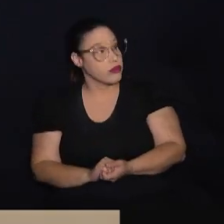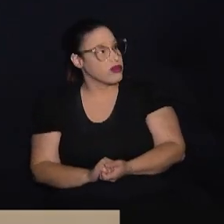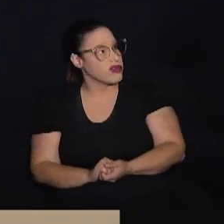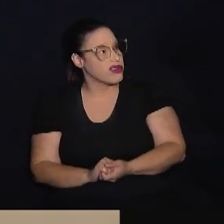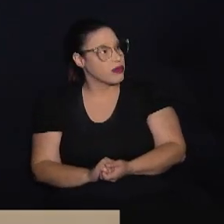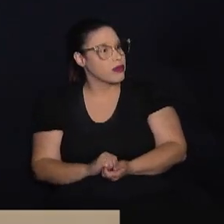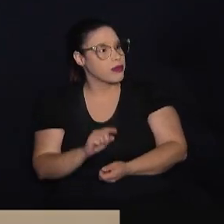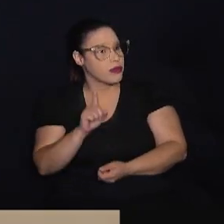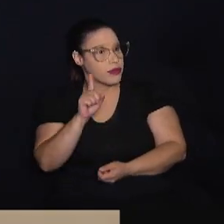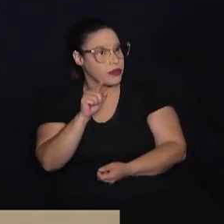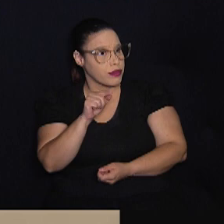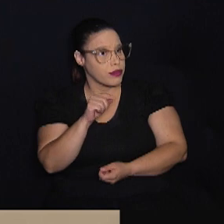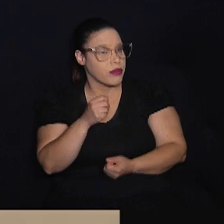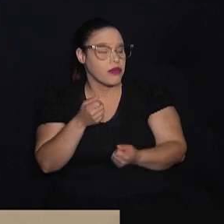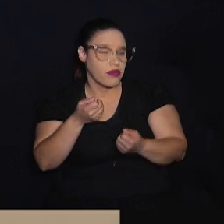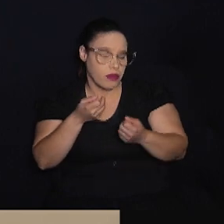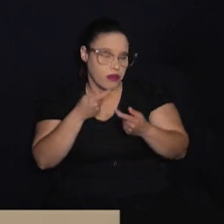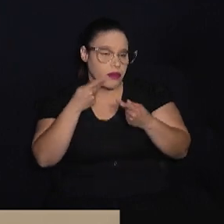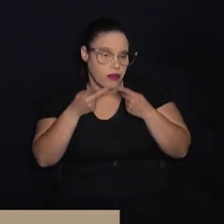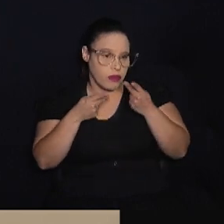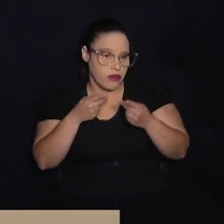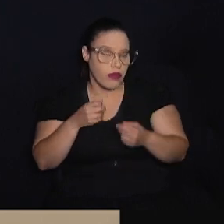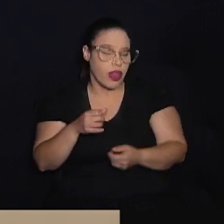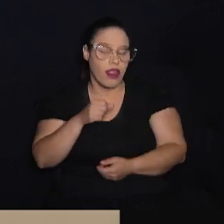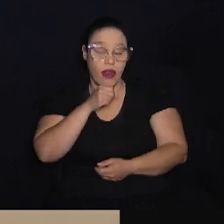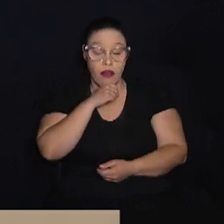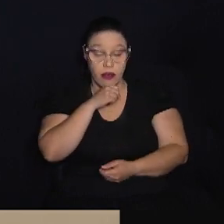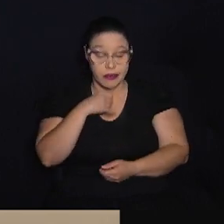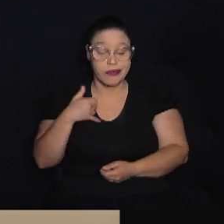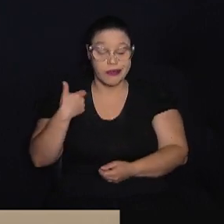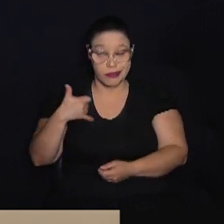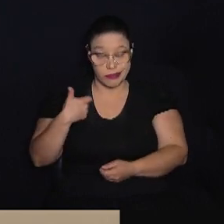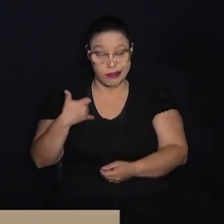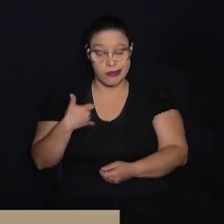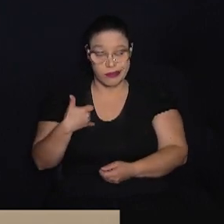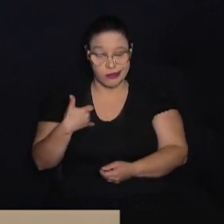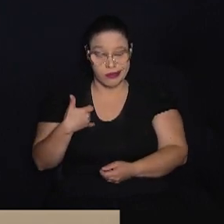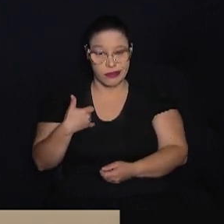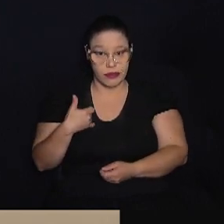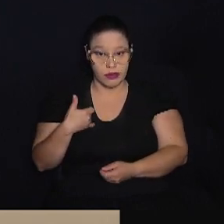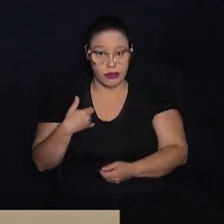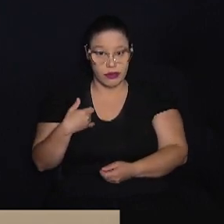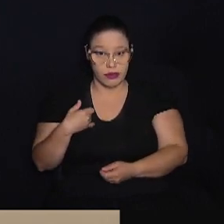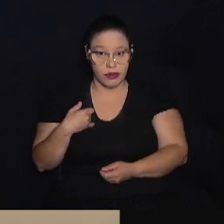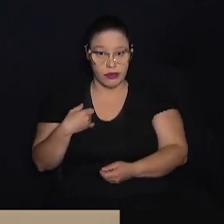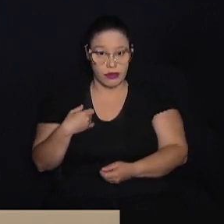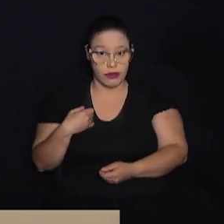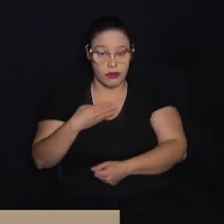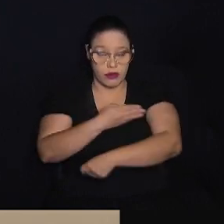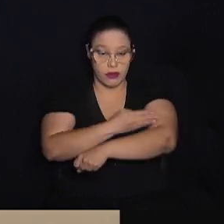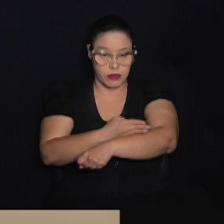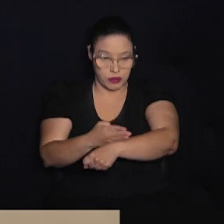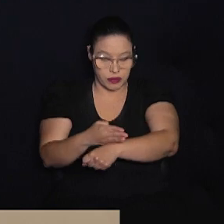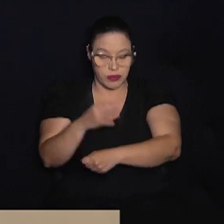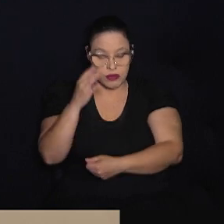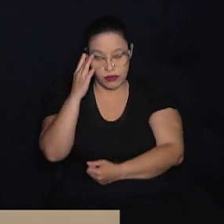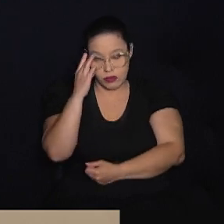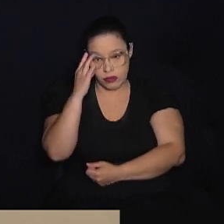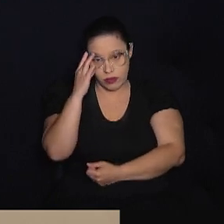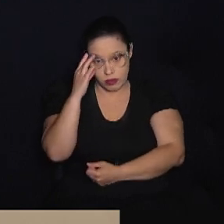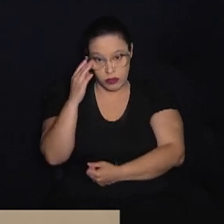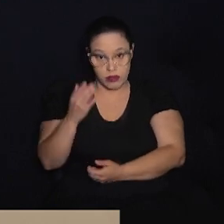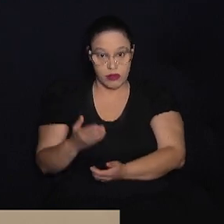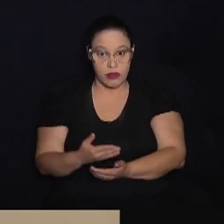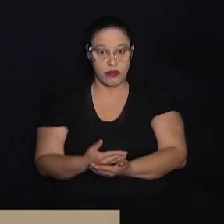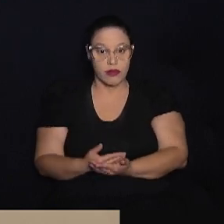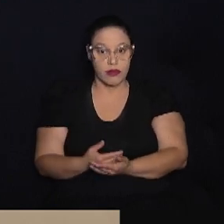É isso que eu tinha comentado em relação à idade, os brancos, né? Os brancos têm mais chances de ter